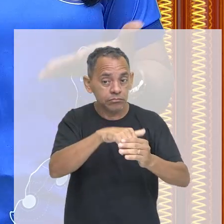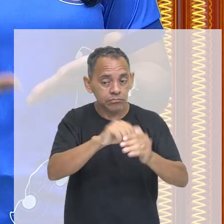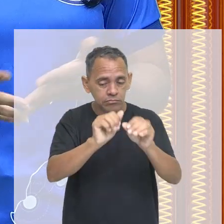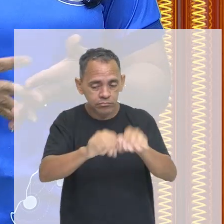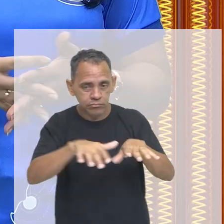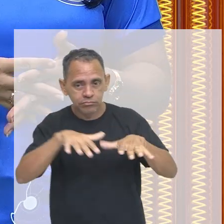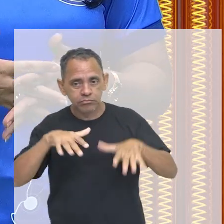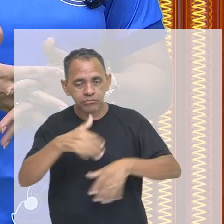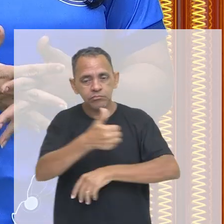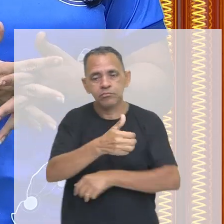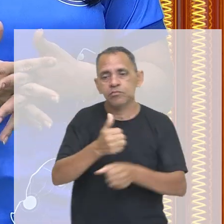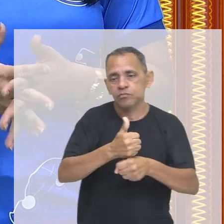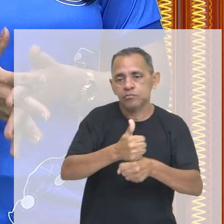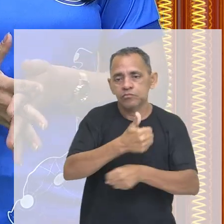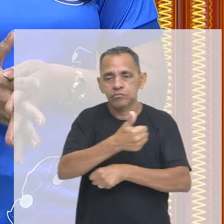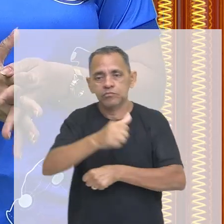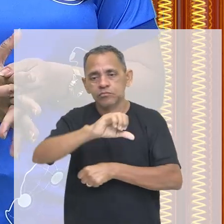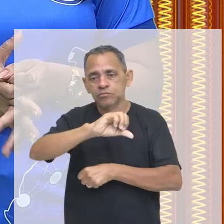da Assembleia, em